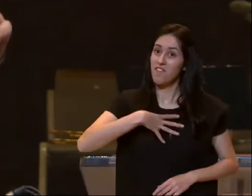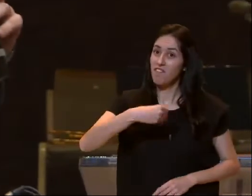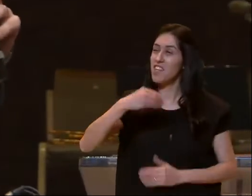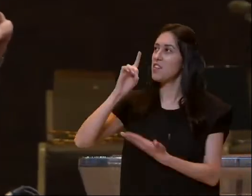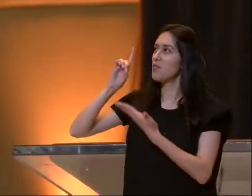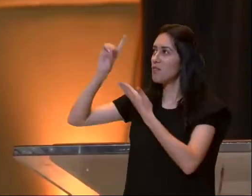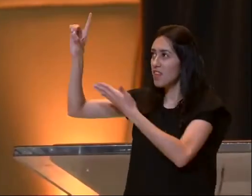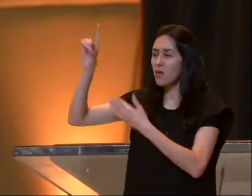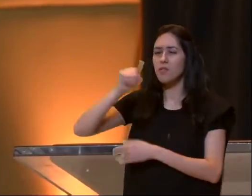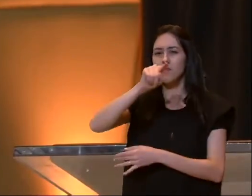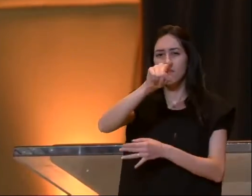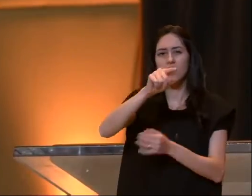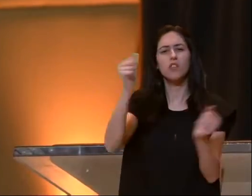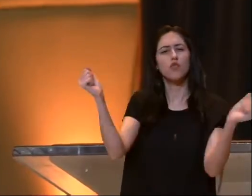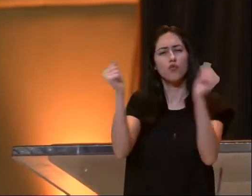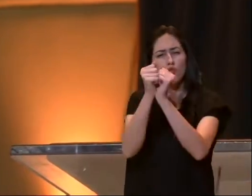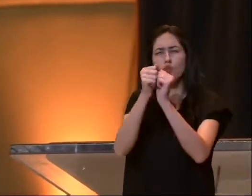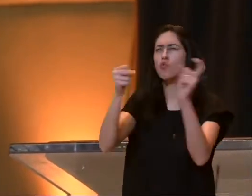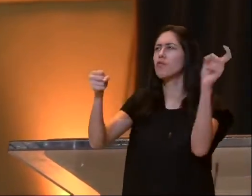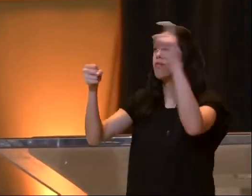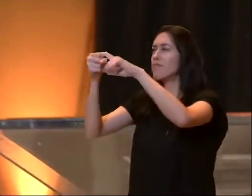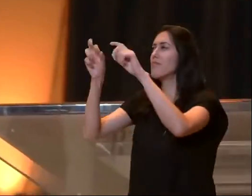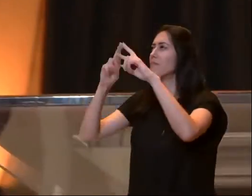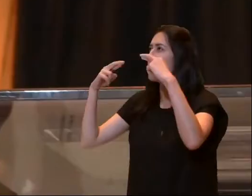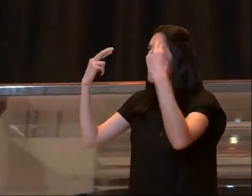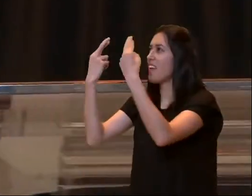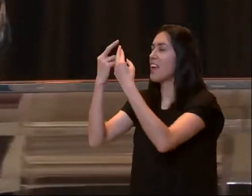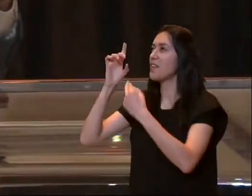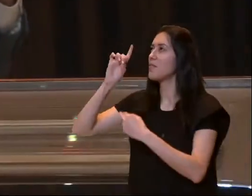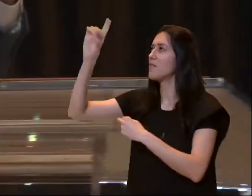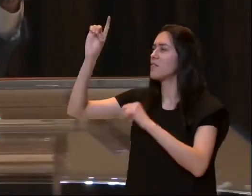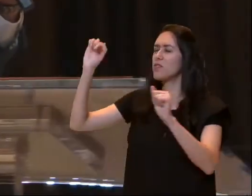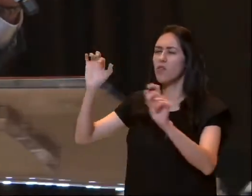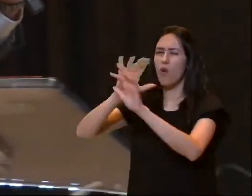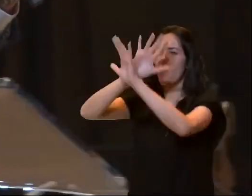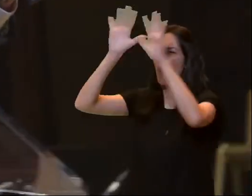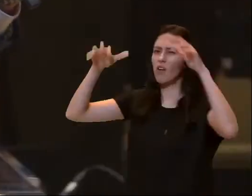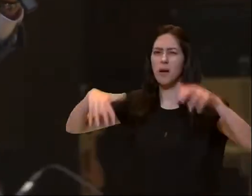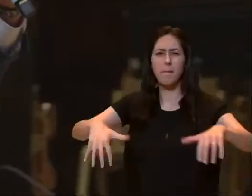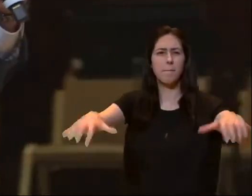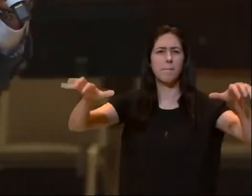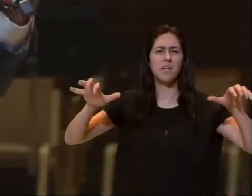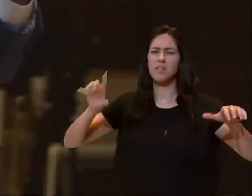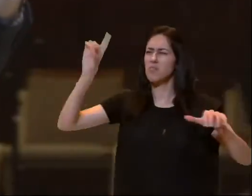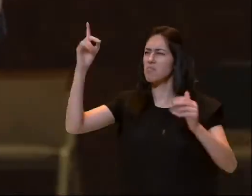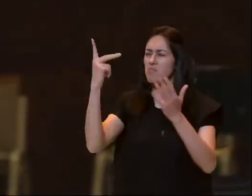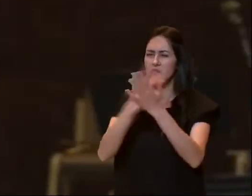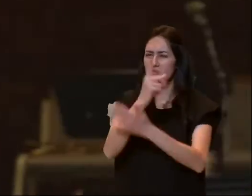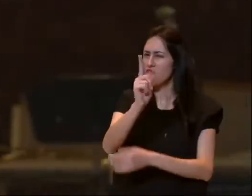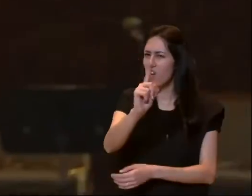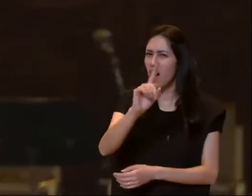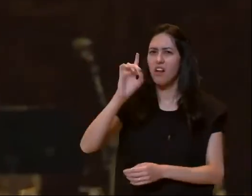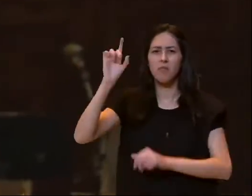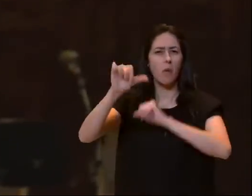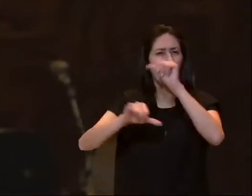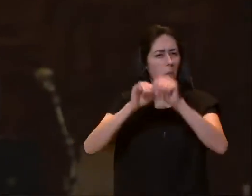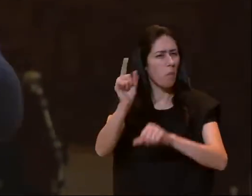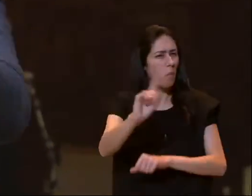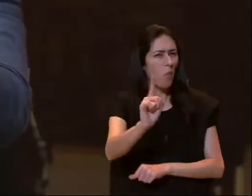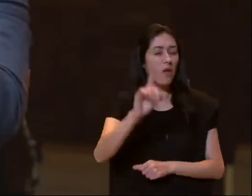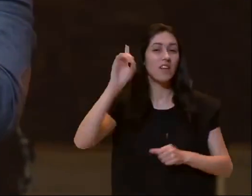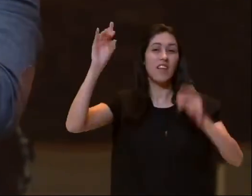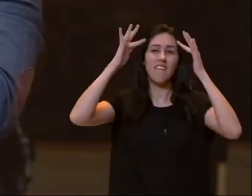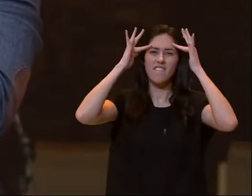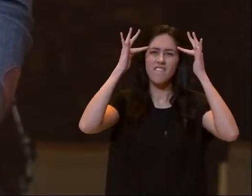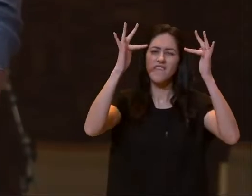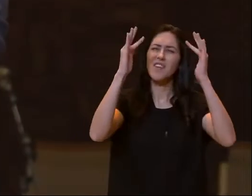um reino, e o teu rei é rei de glória e majestade. Ele não falha, ele não muda, ele é fiel. Aleluia!